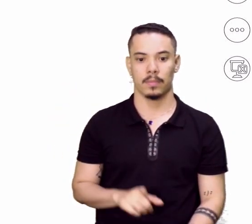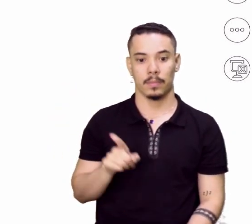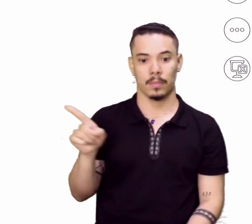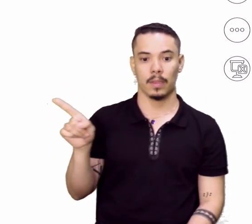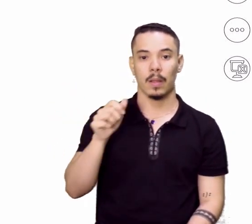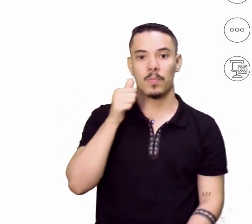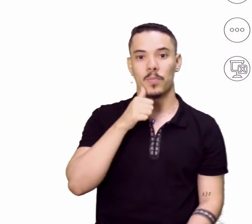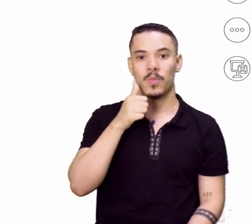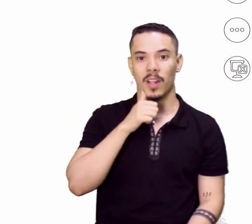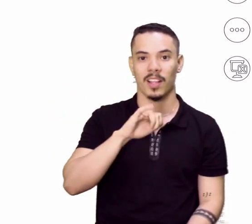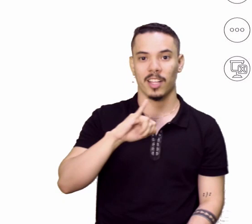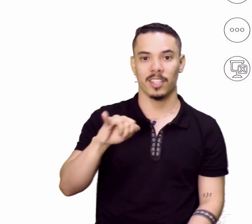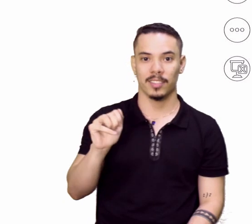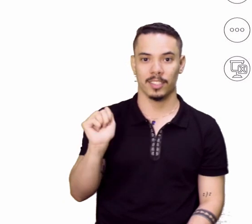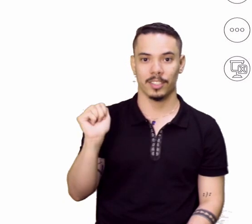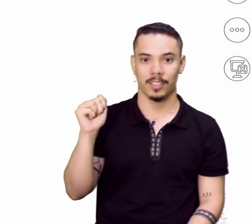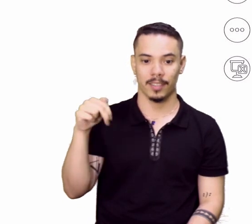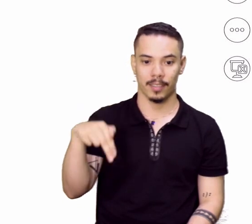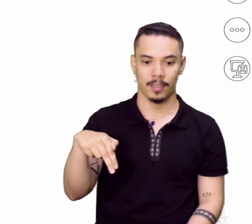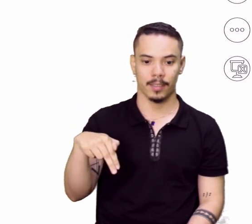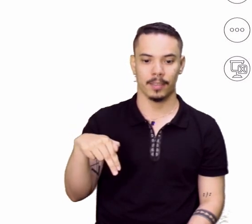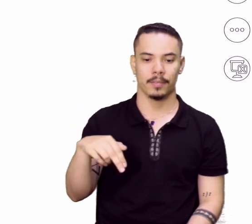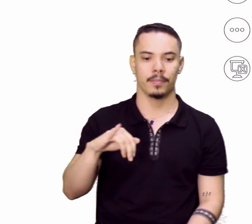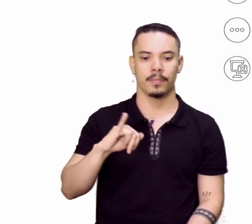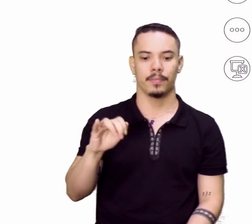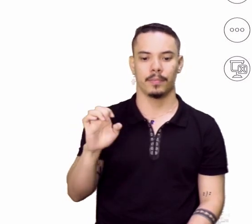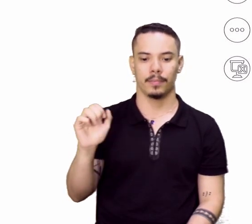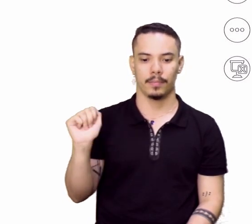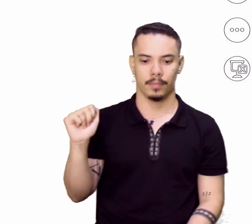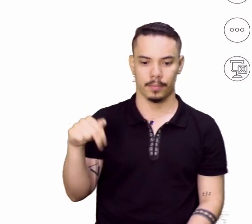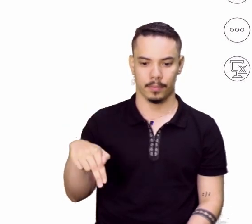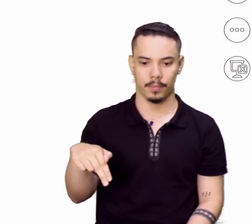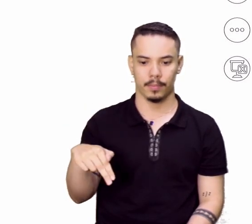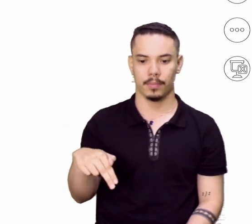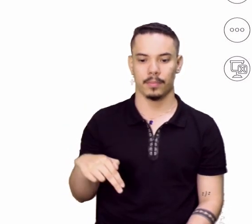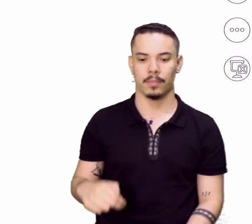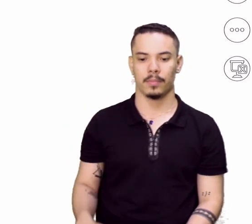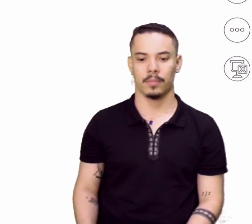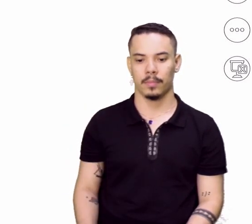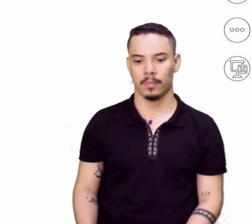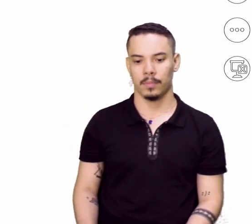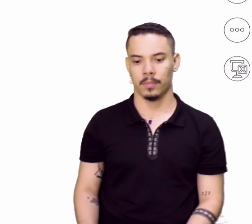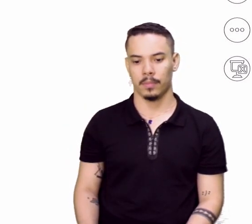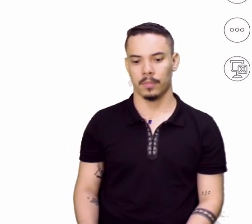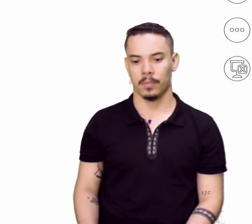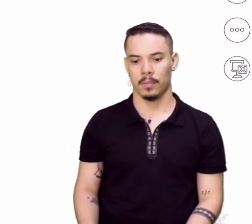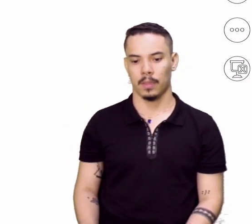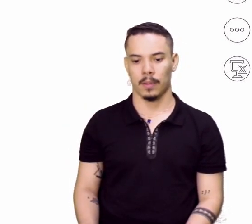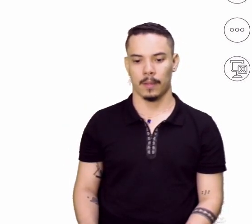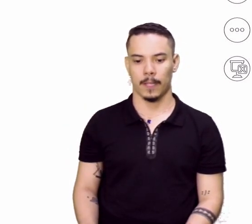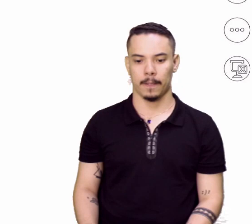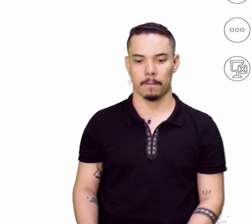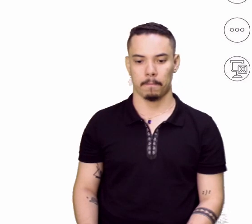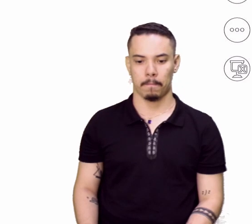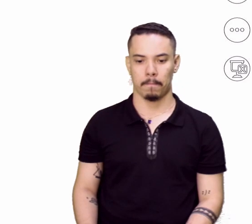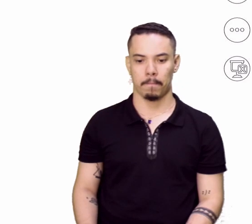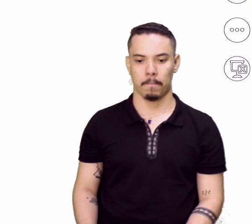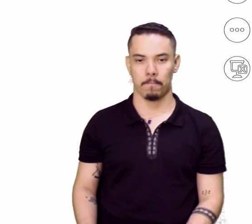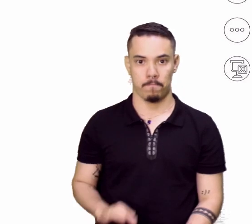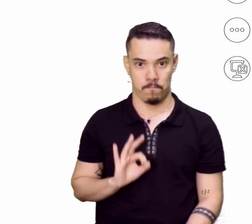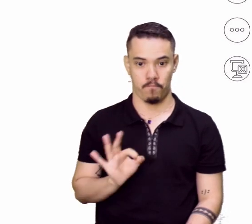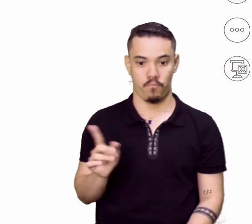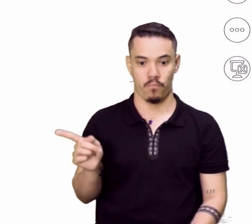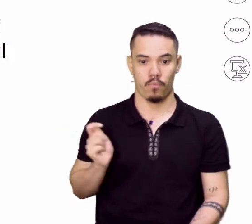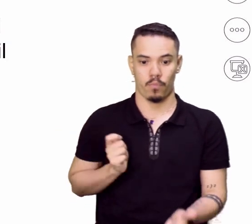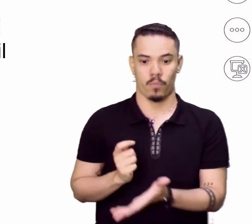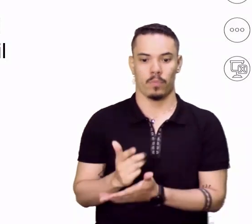estava comentando lá. É a mulher que comprou, tá faltando um T aqui, que comprou o meu carro. Muito